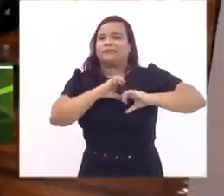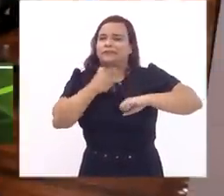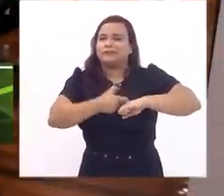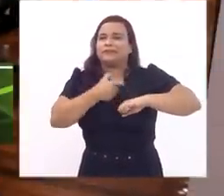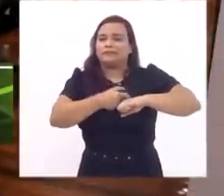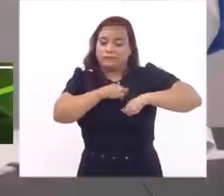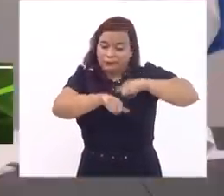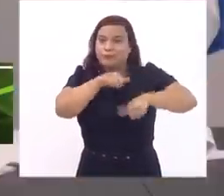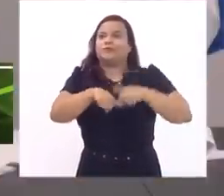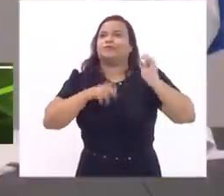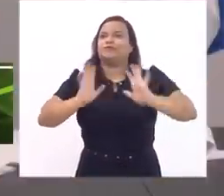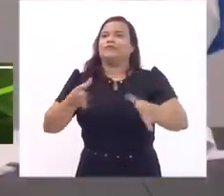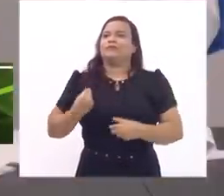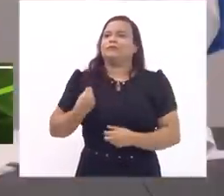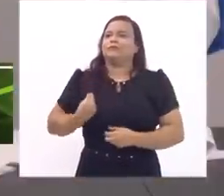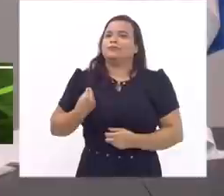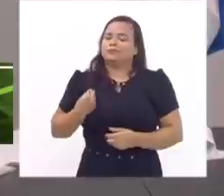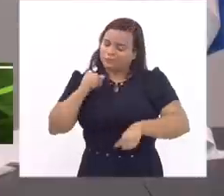Mudou o status.